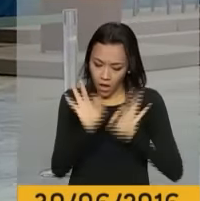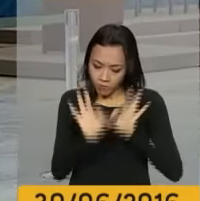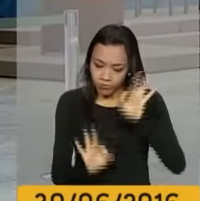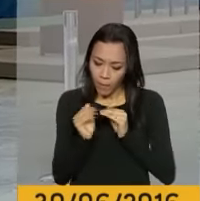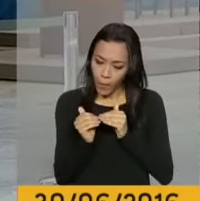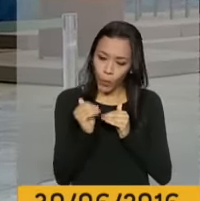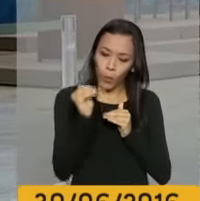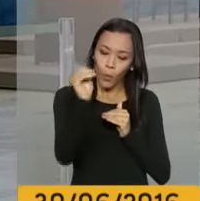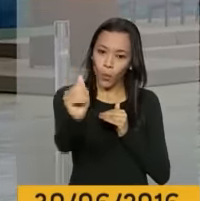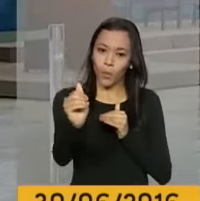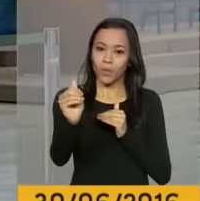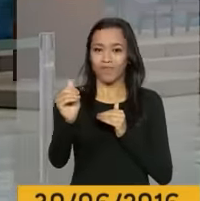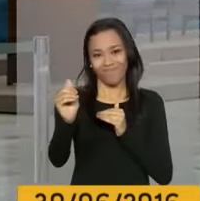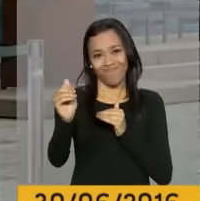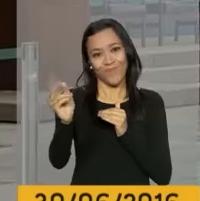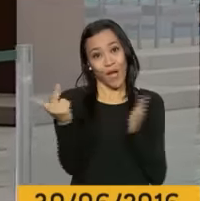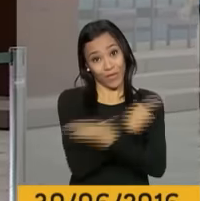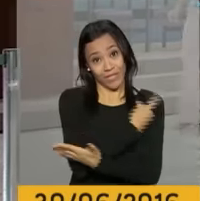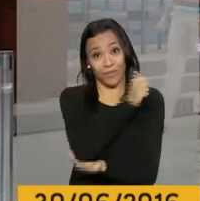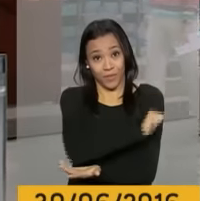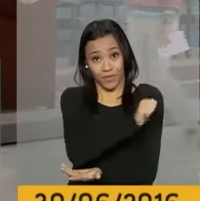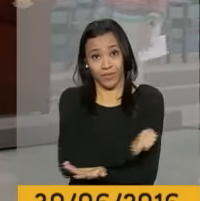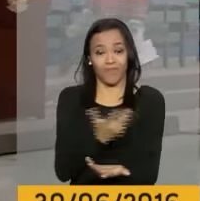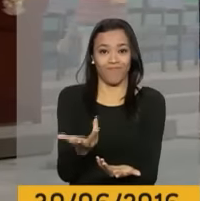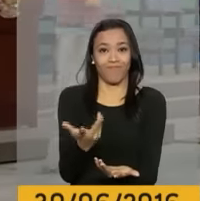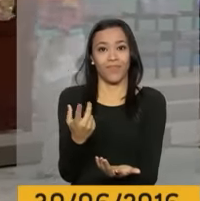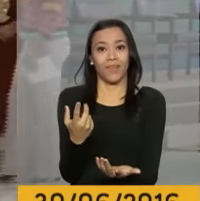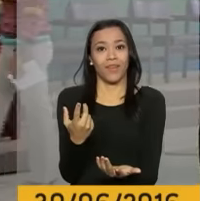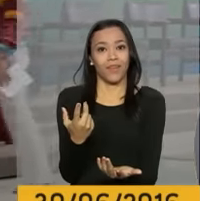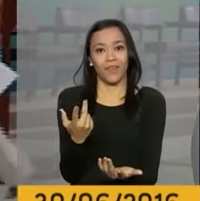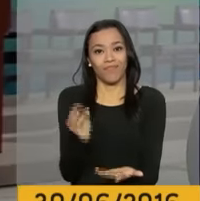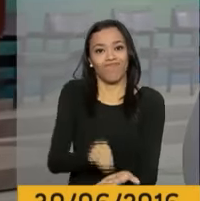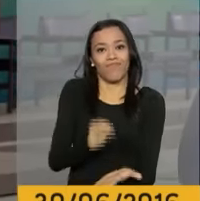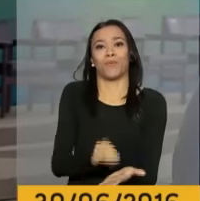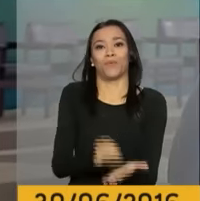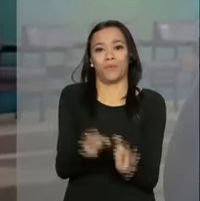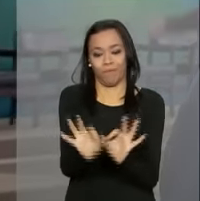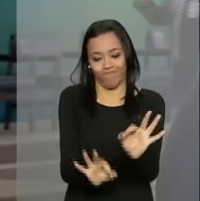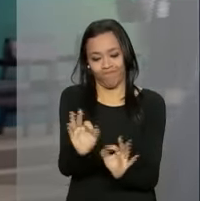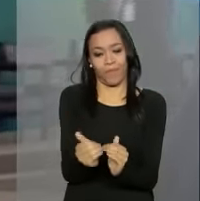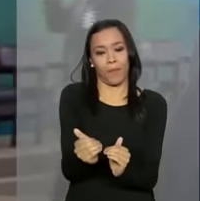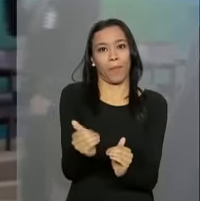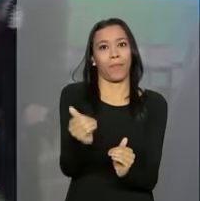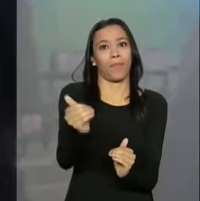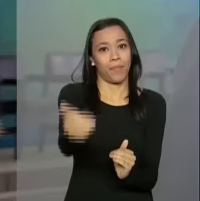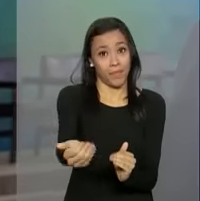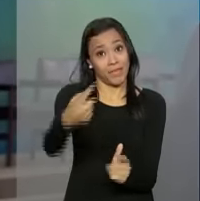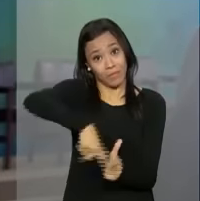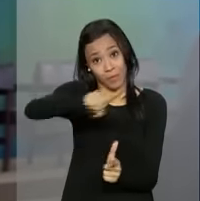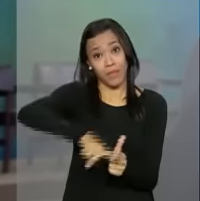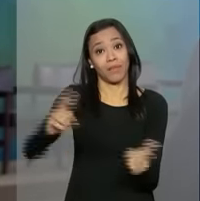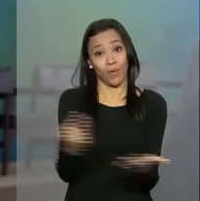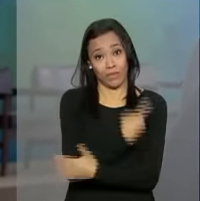acho que escapou ao governo do Rio de Janeiro a antecipação, inclusive, em relação a essa crise que nós estamos vivendo. Ela